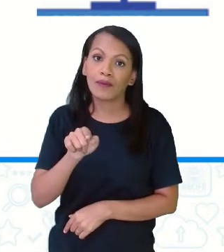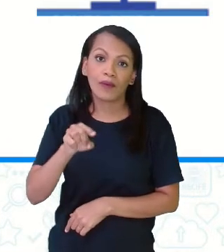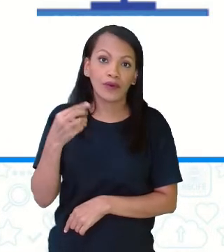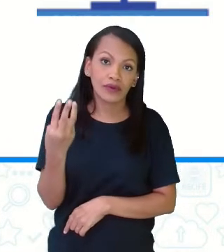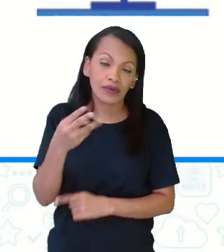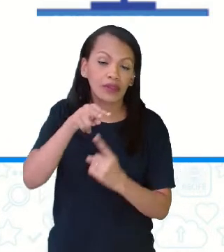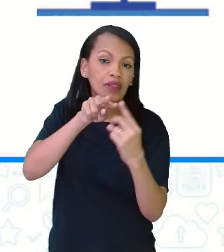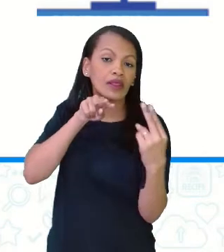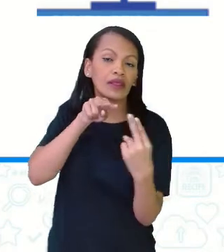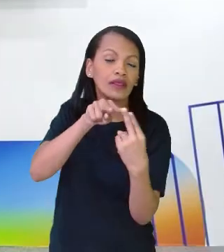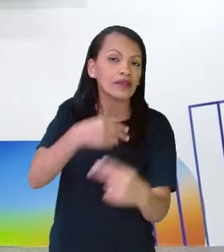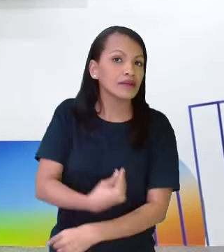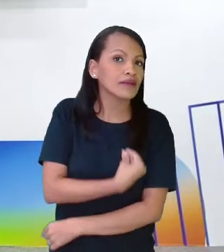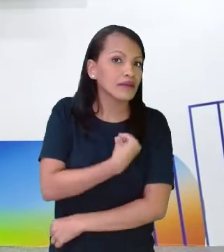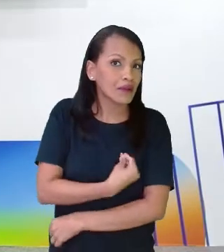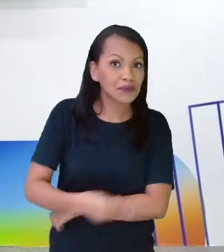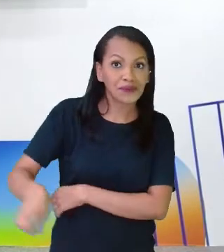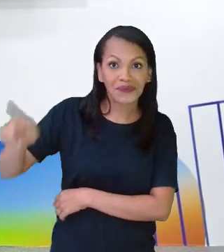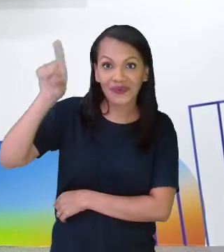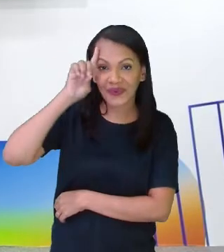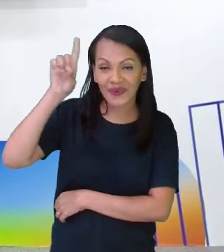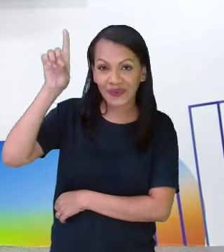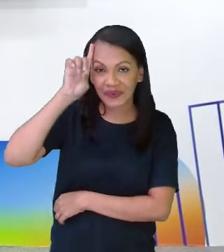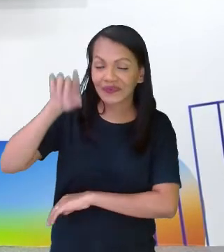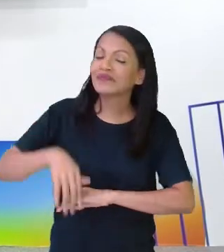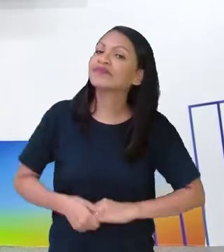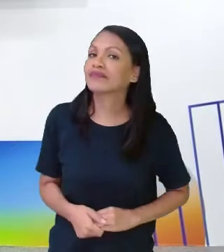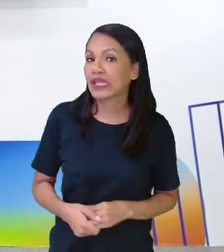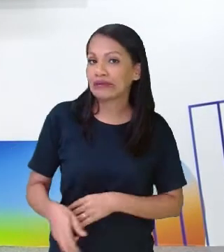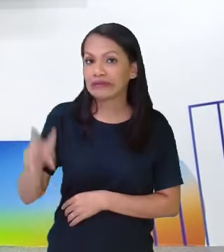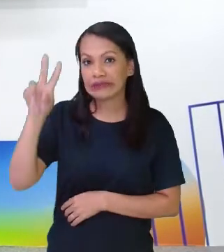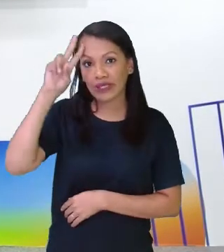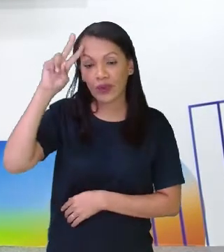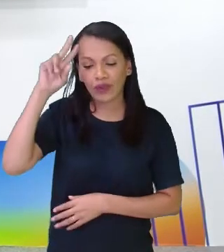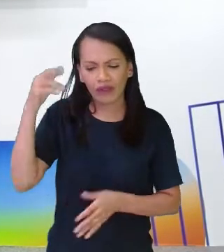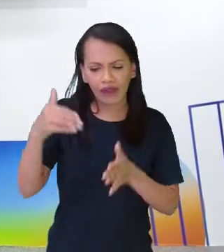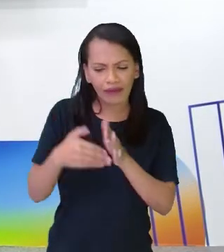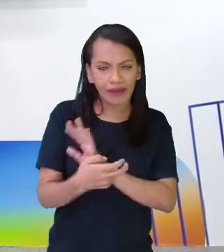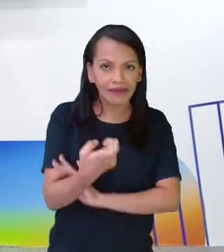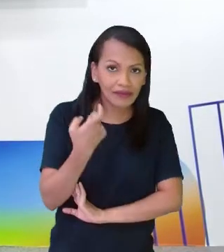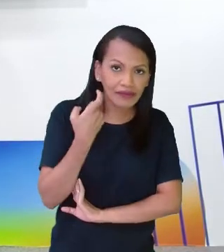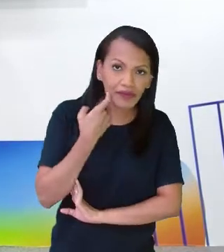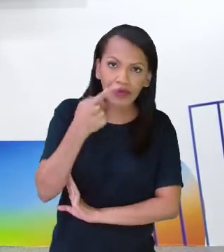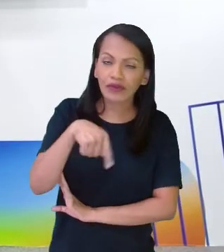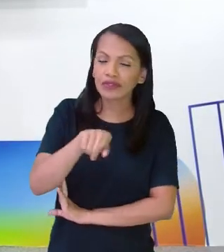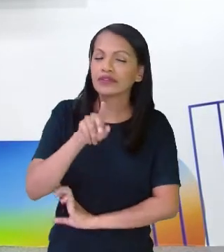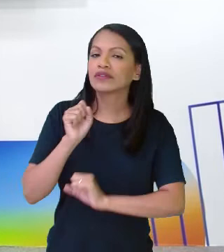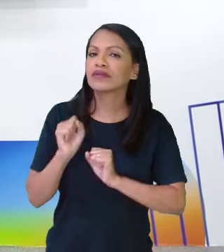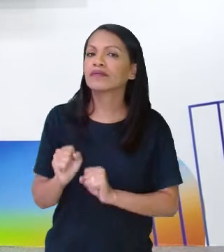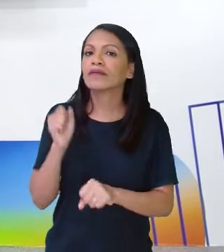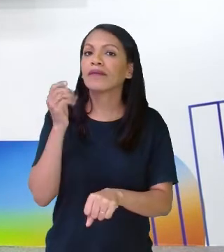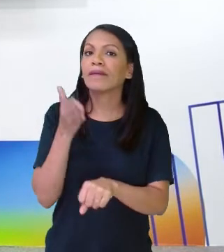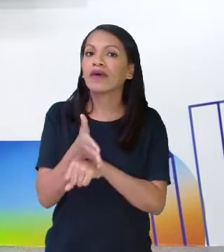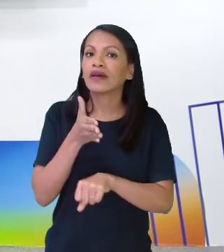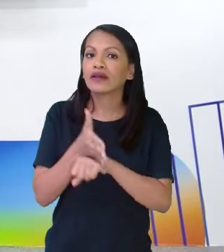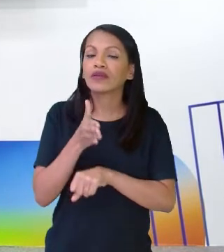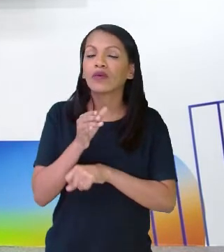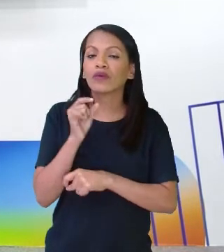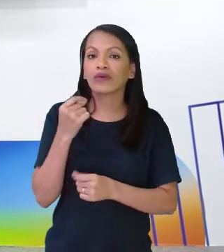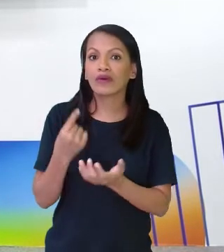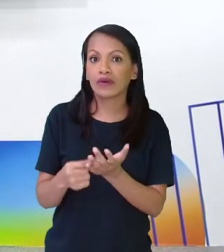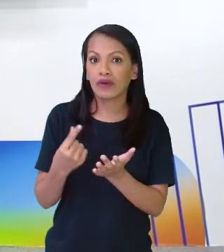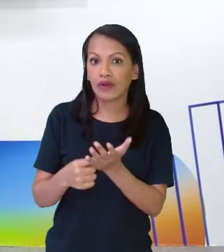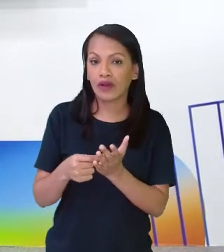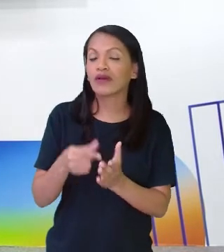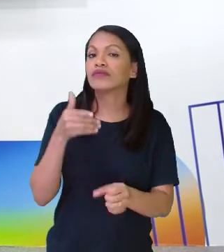transmitidas ao vivo todos os dias. Além do canal do YouTube e da TV Nova, vocês podem acessar pelo aplicativo, o QR Code já está